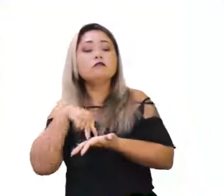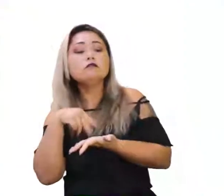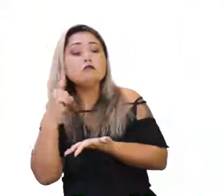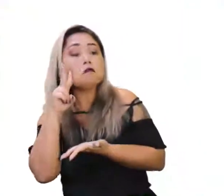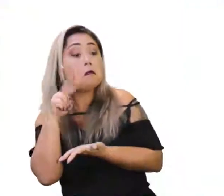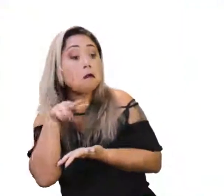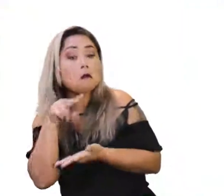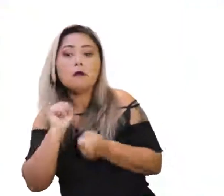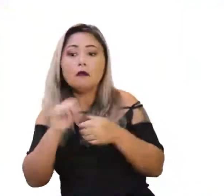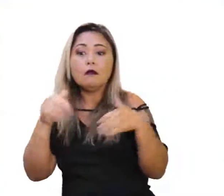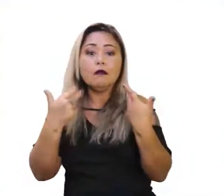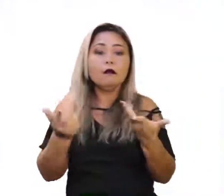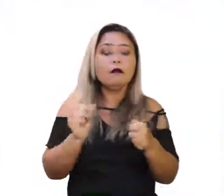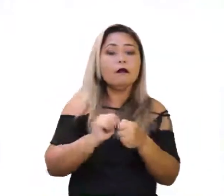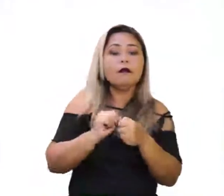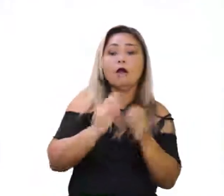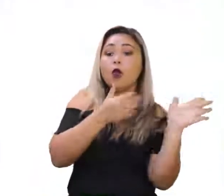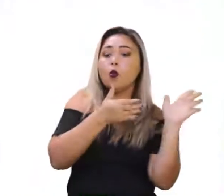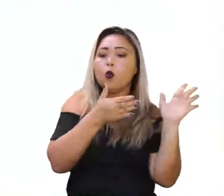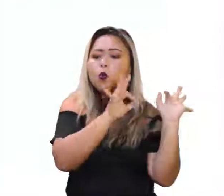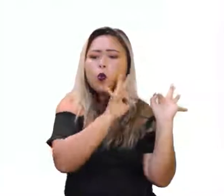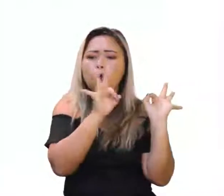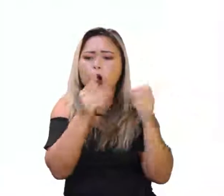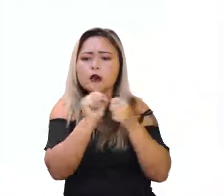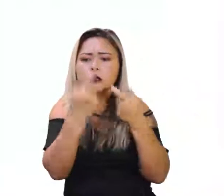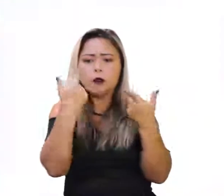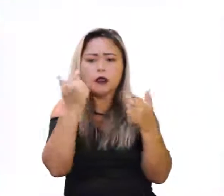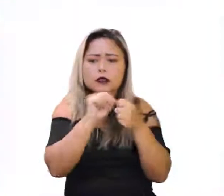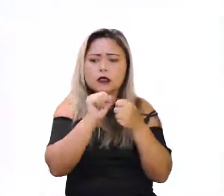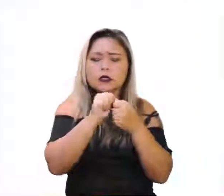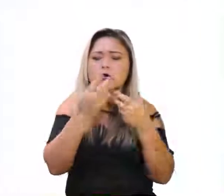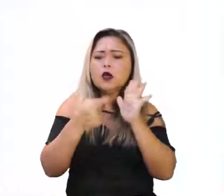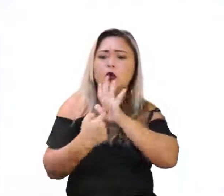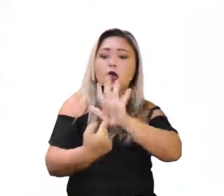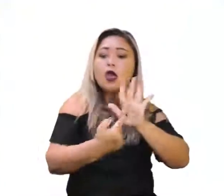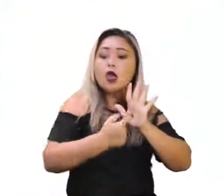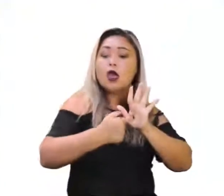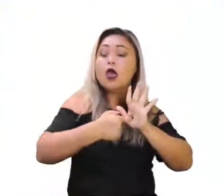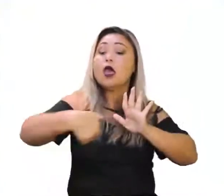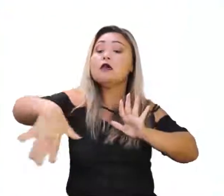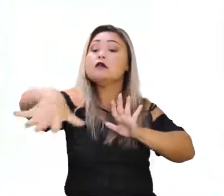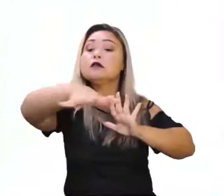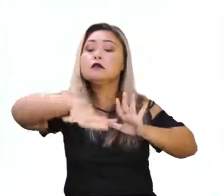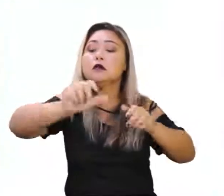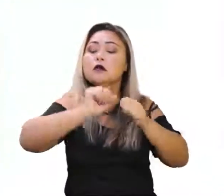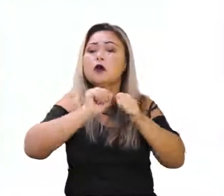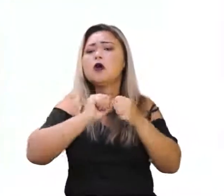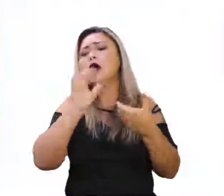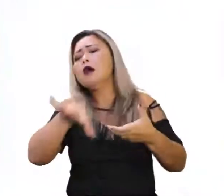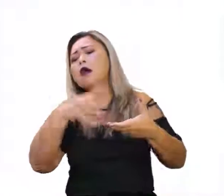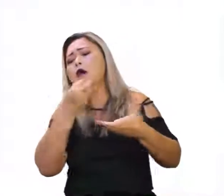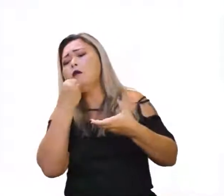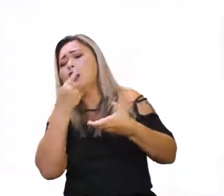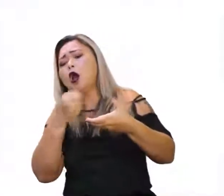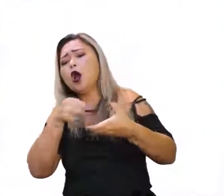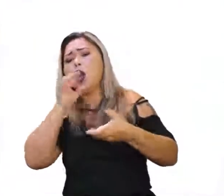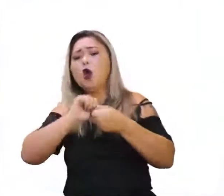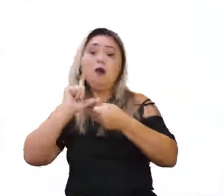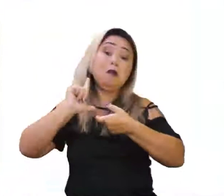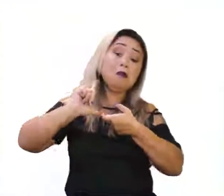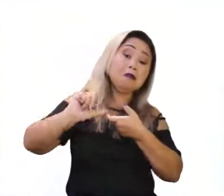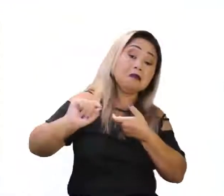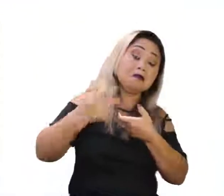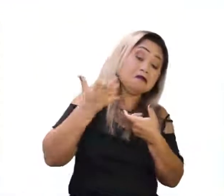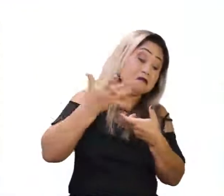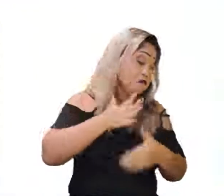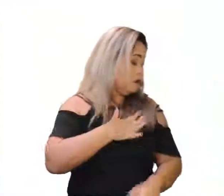assistir. Interessante que durante a apresentação, esse público ele é livre, ou seja, pode comer pipoca, ir embora